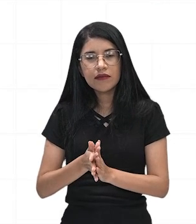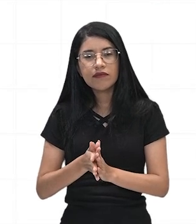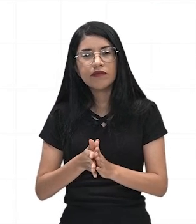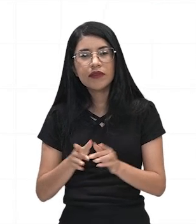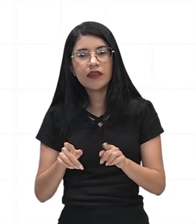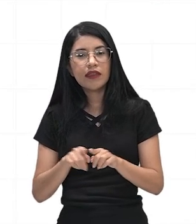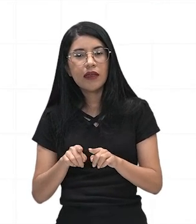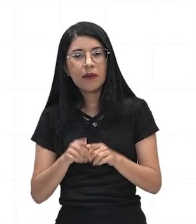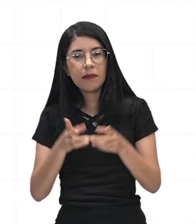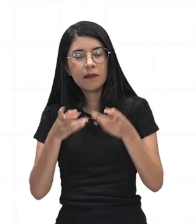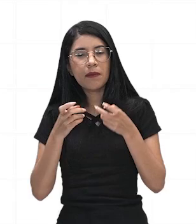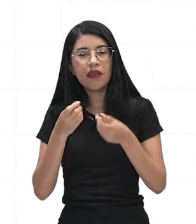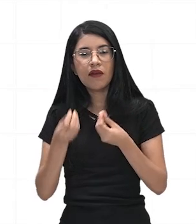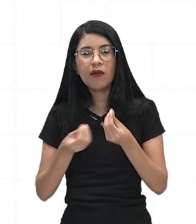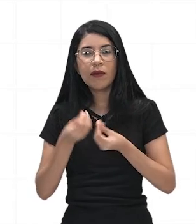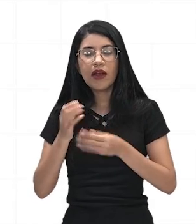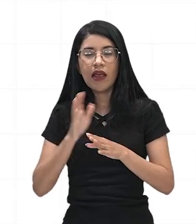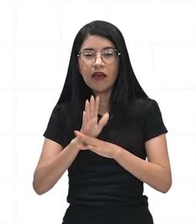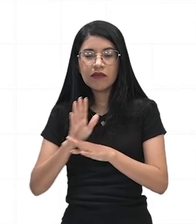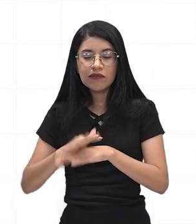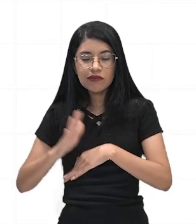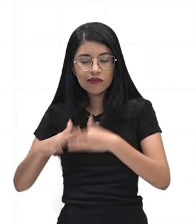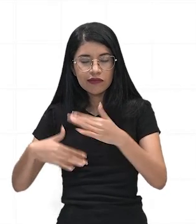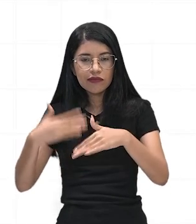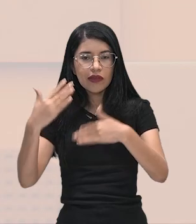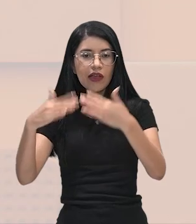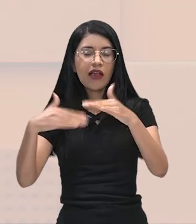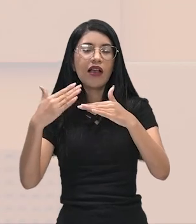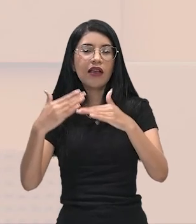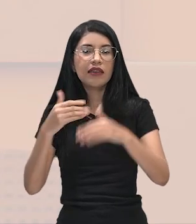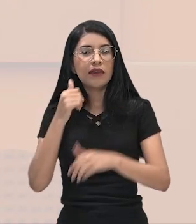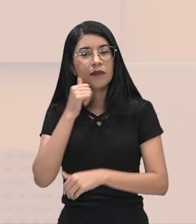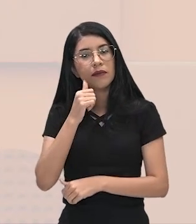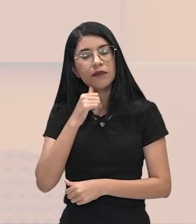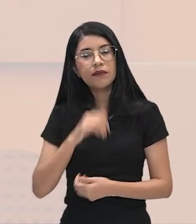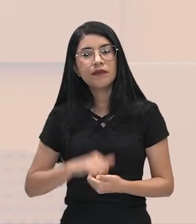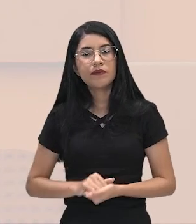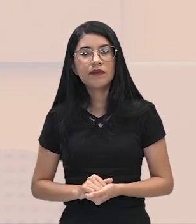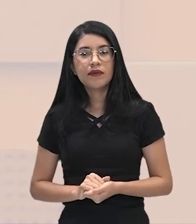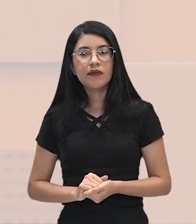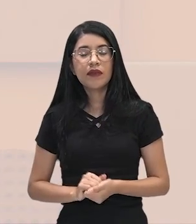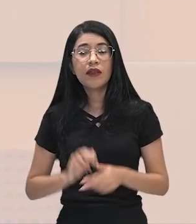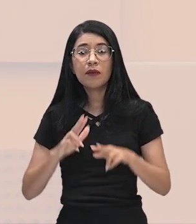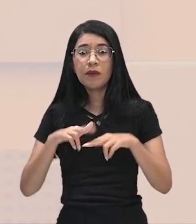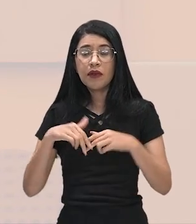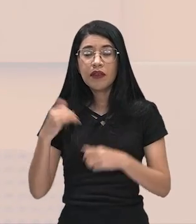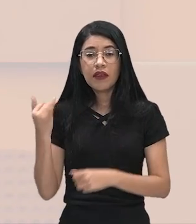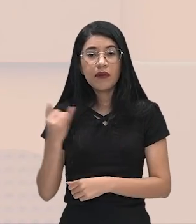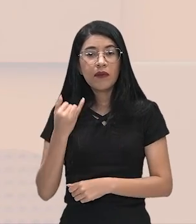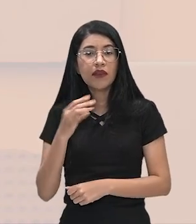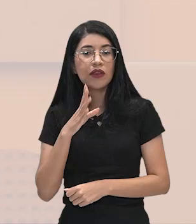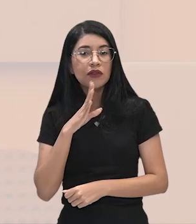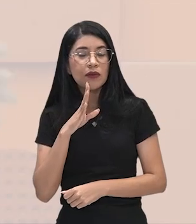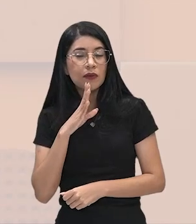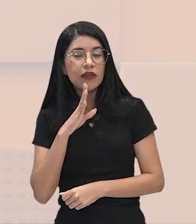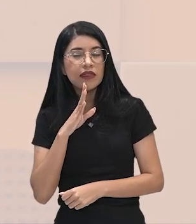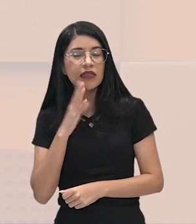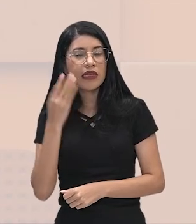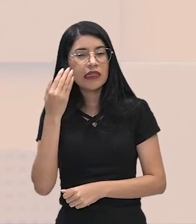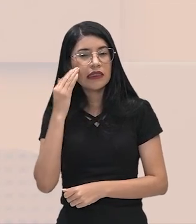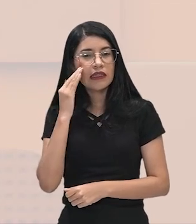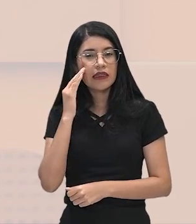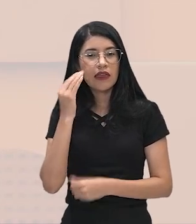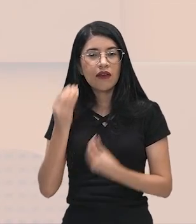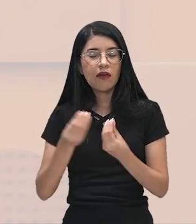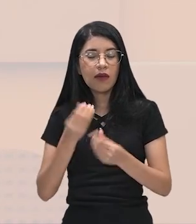reconhecer importantes contribuições ao longo da história, certo? Por isso que é importante a gente conhecer e entender aí o